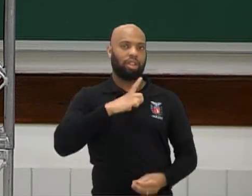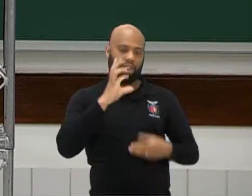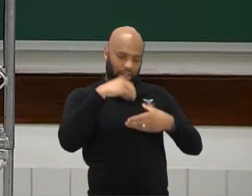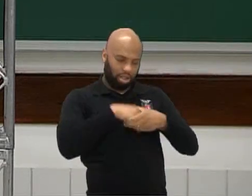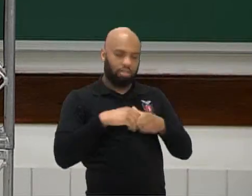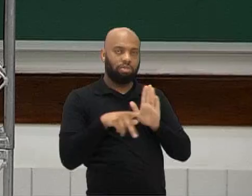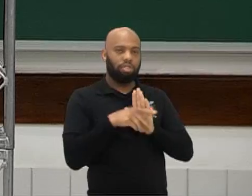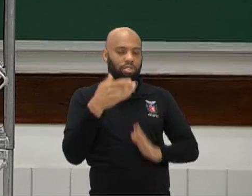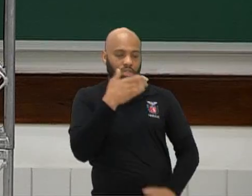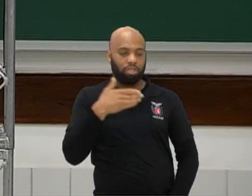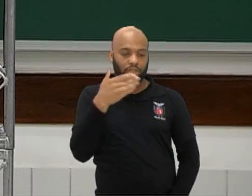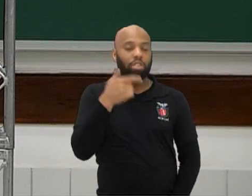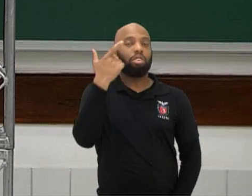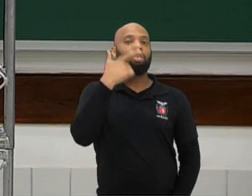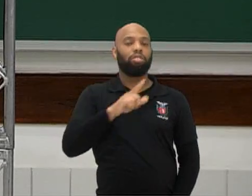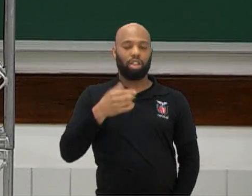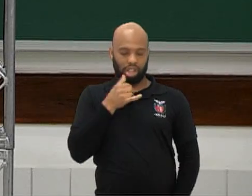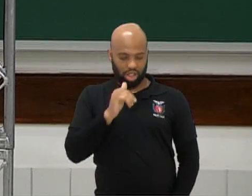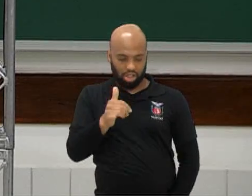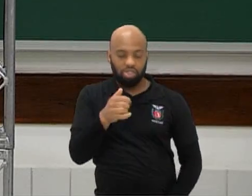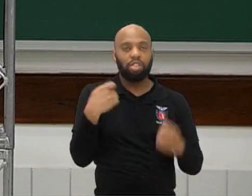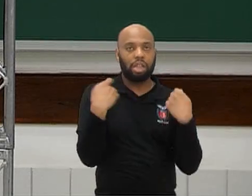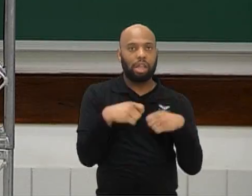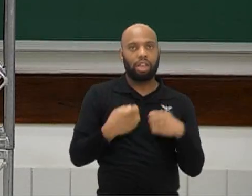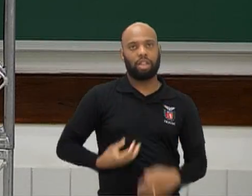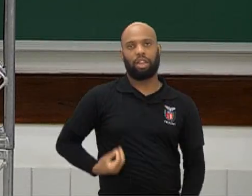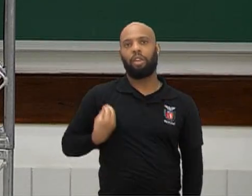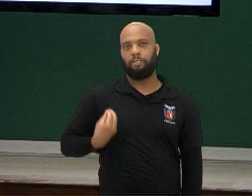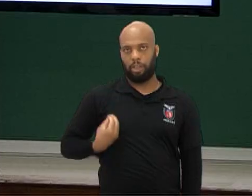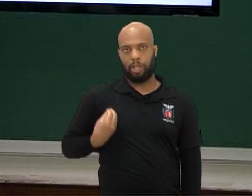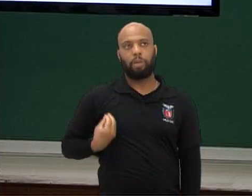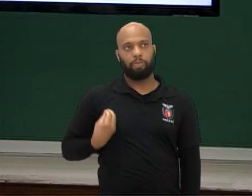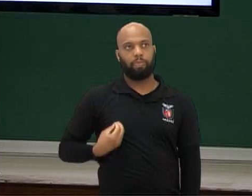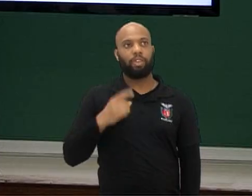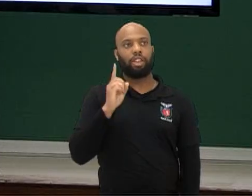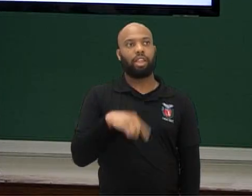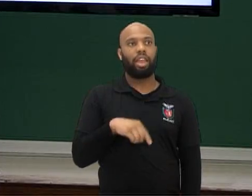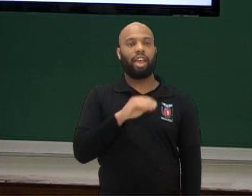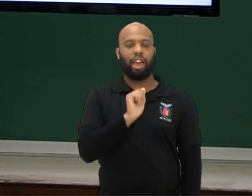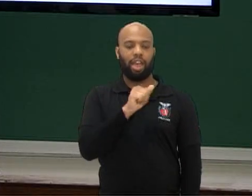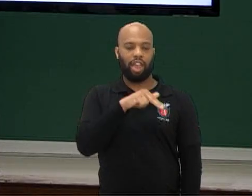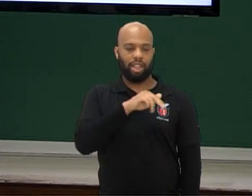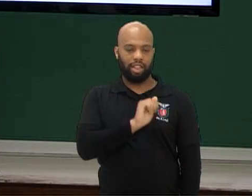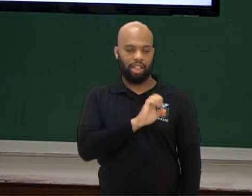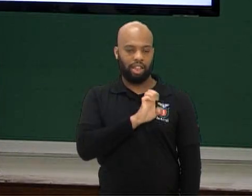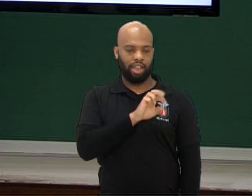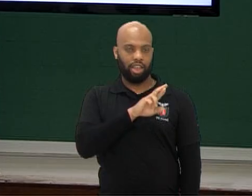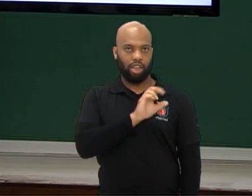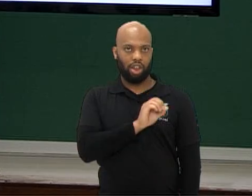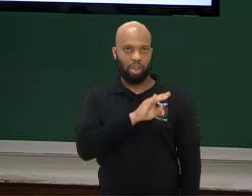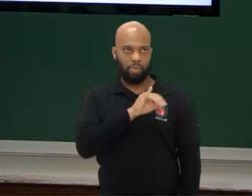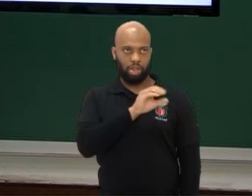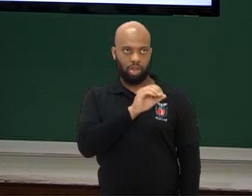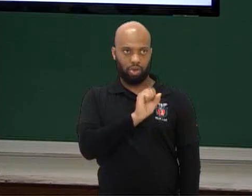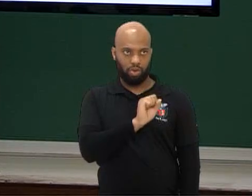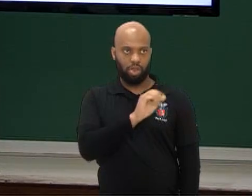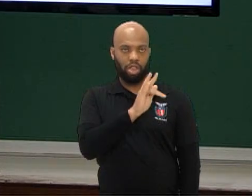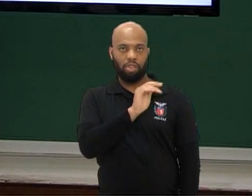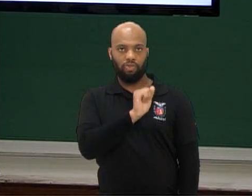ali para produzir a energia necessária para sobreviver. São os chamados anaeróbicos facultativos, que fazem